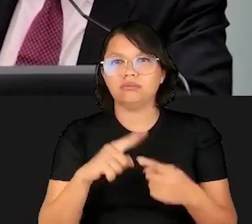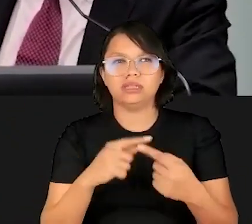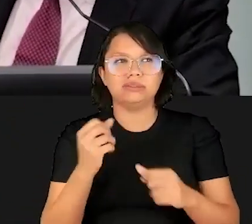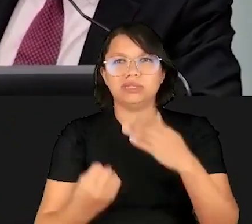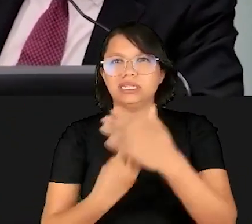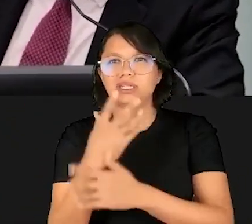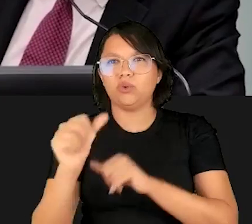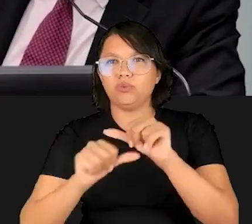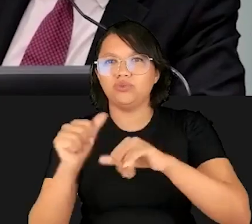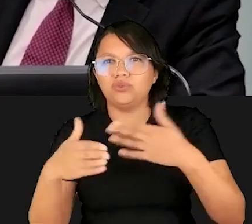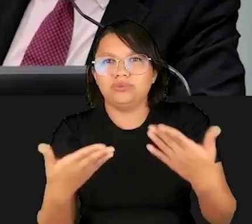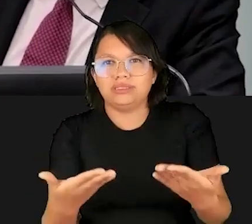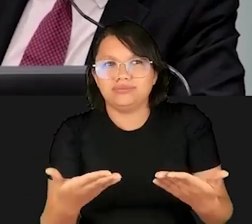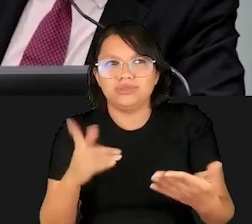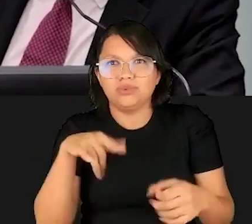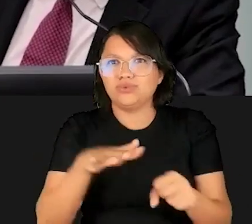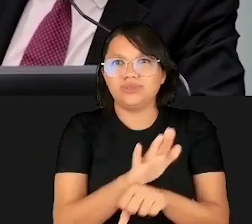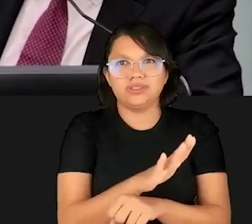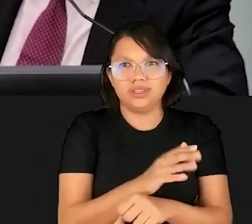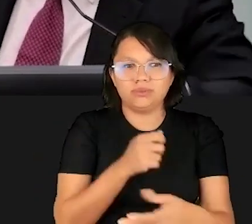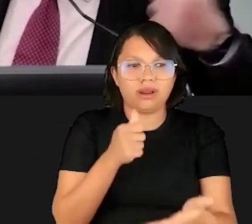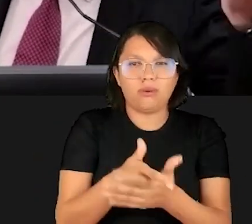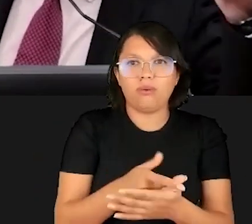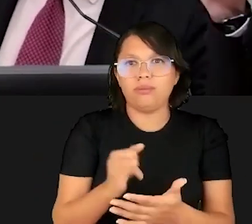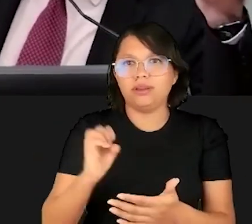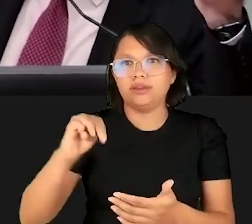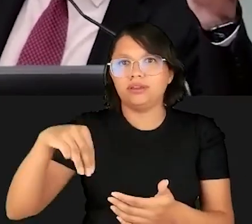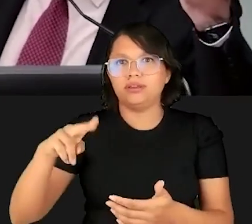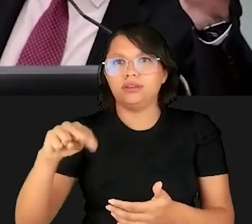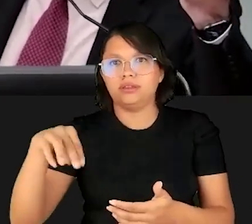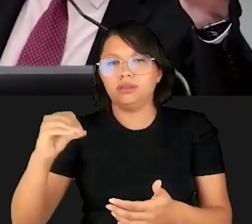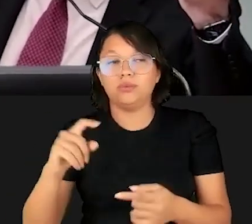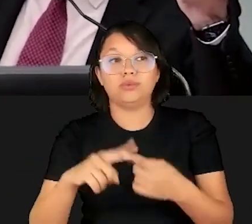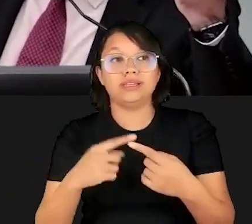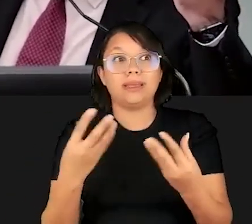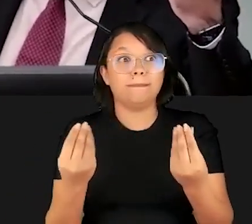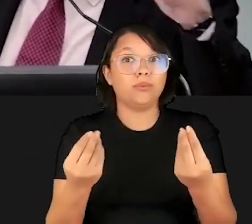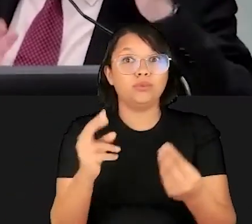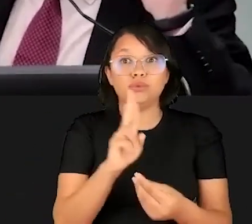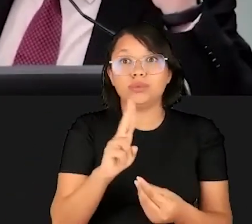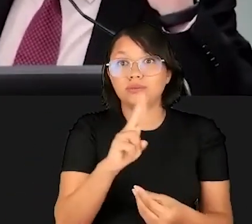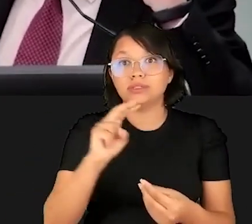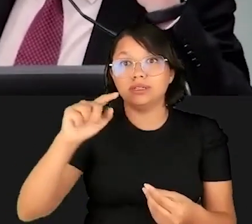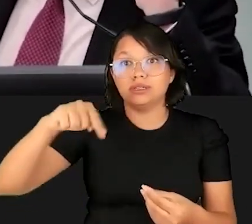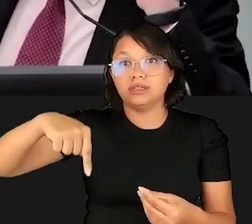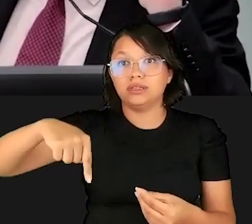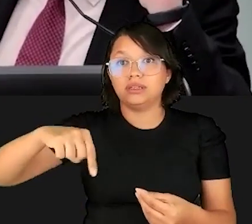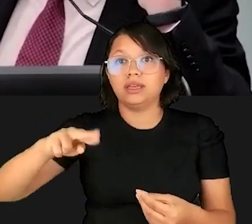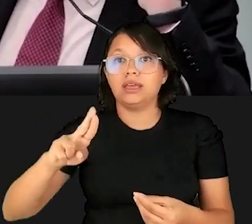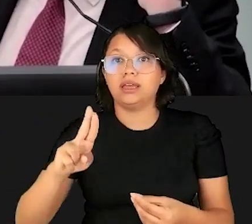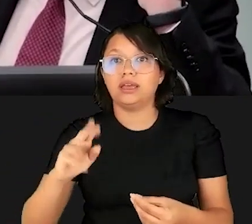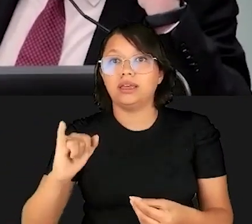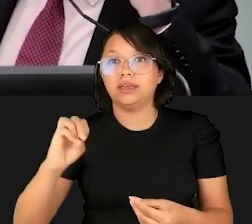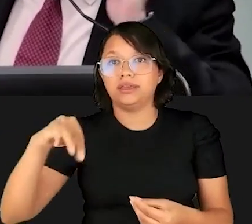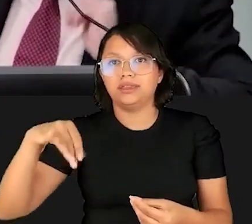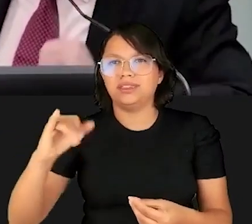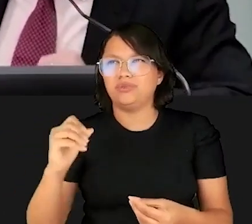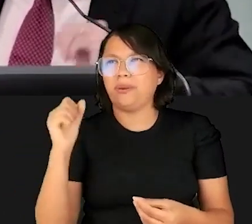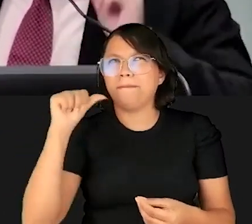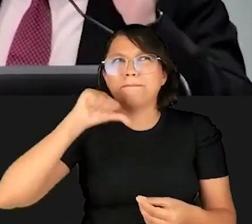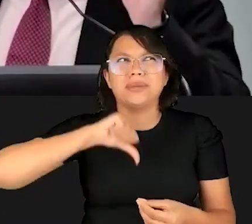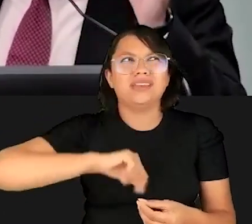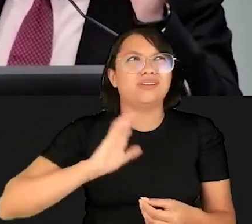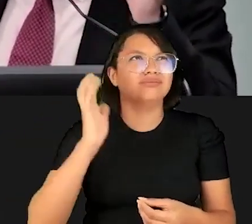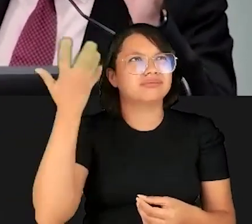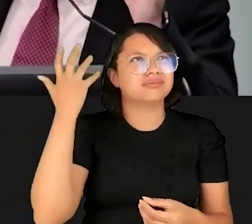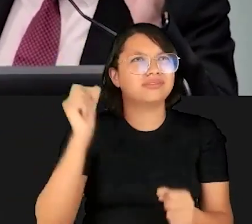nada. Então, não é o suficiente para comprar imunoterapia e é demais para usar a quimioterapia. Para mim, foi a pior solução possível que se fez. Então,